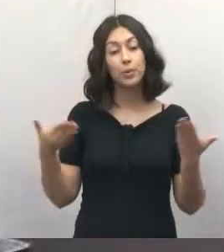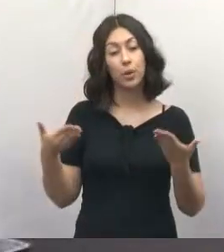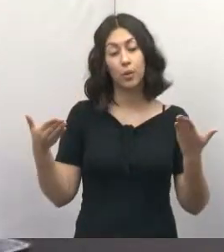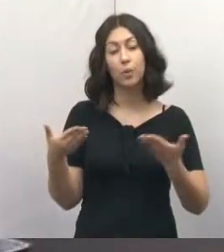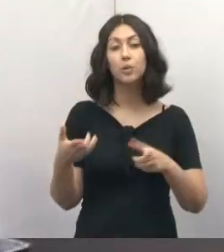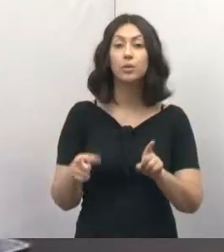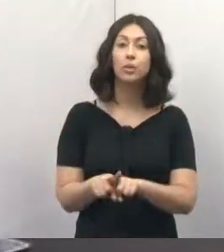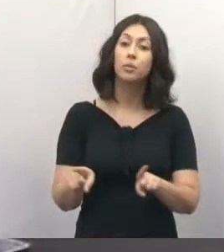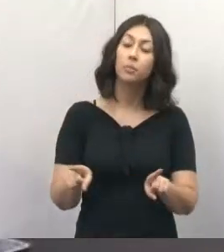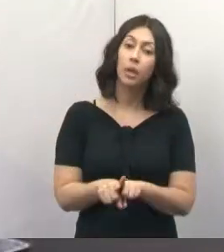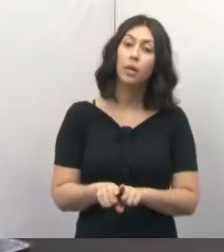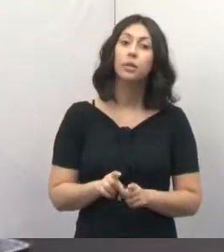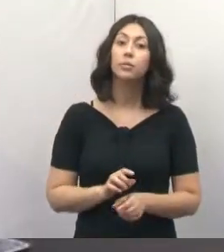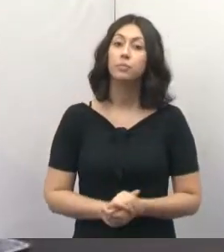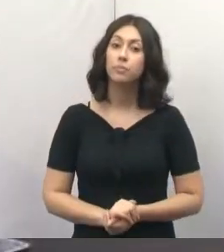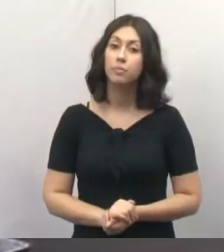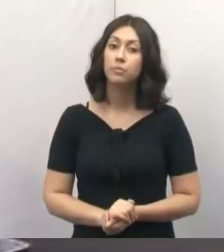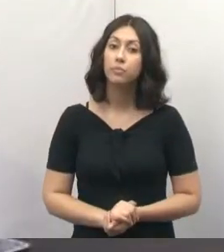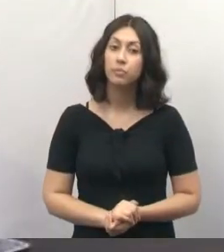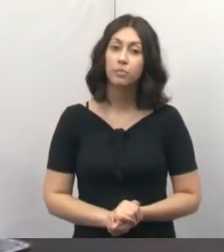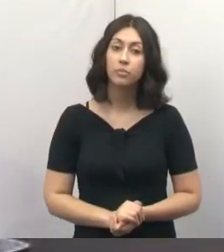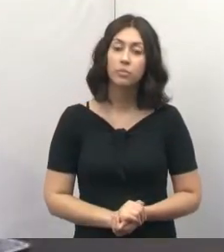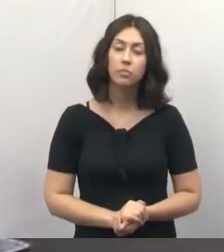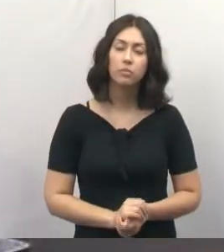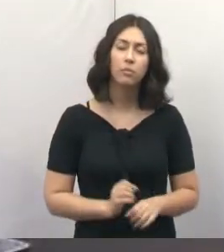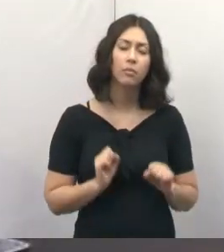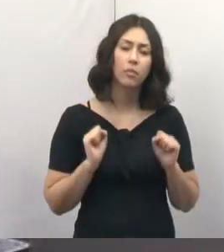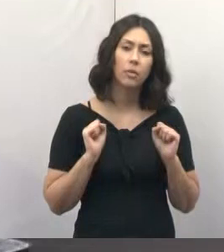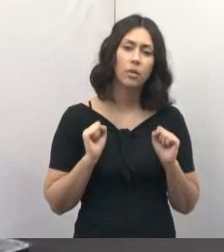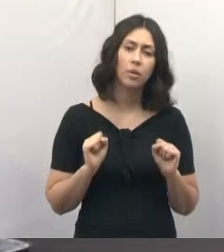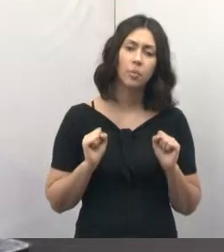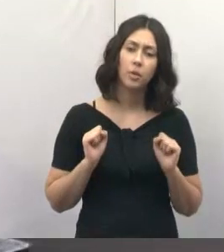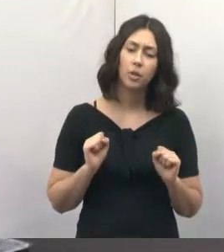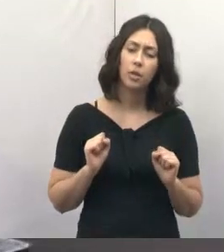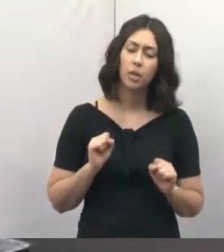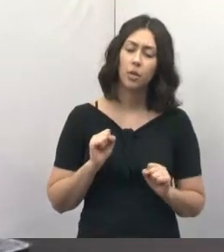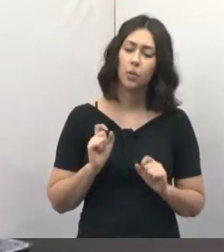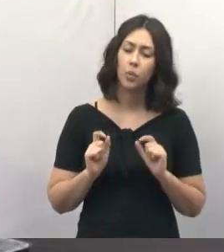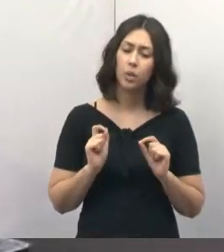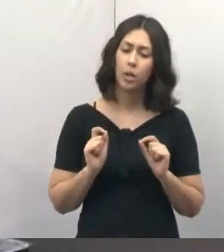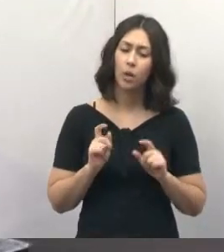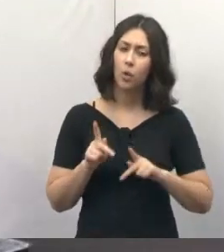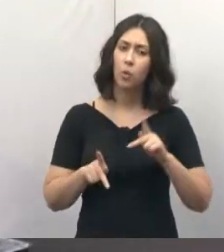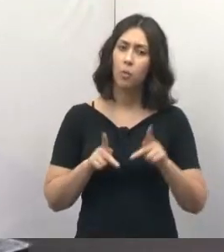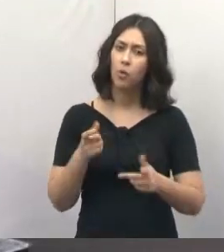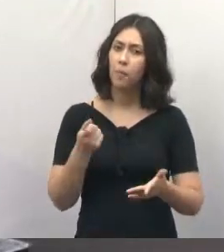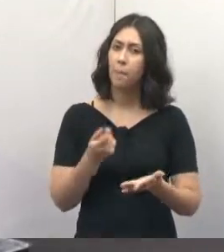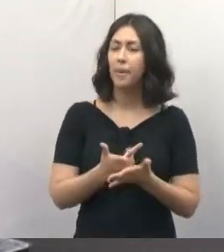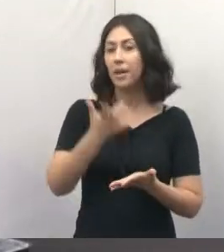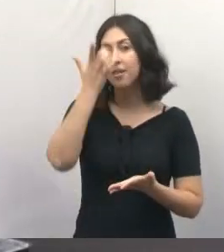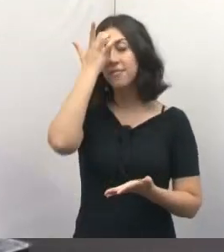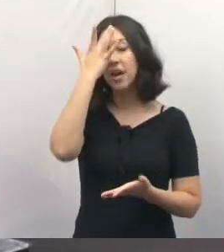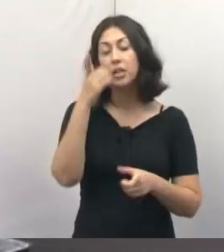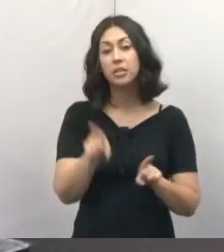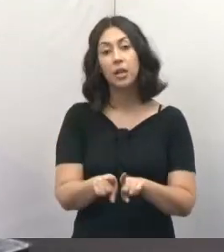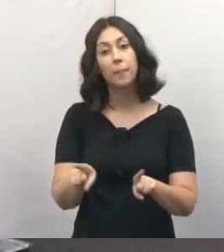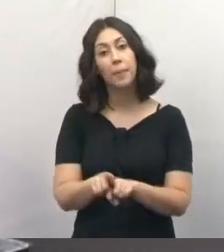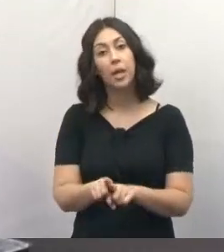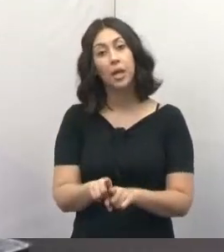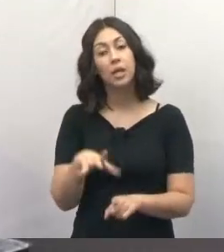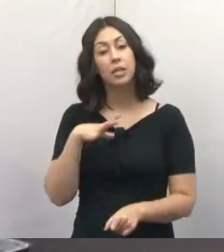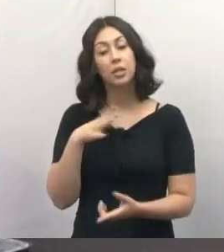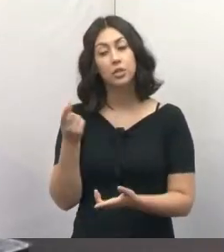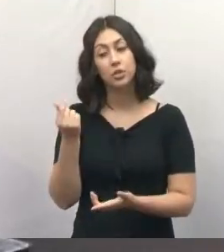questão financeira, além da possibilidade de, facilitando a vida da população, proporcionar uma melhor arrecadação para o município. Então,